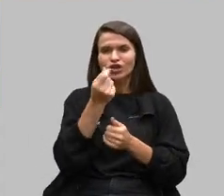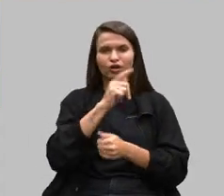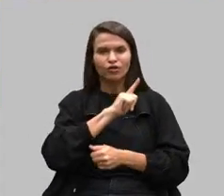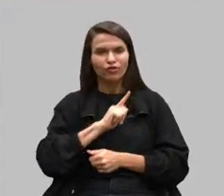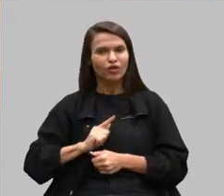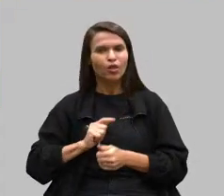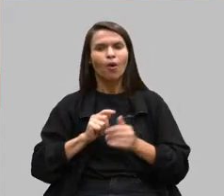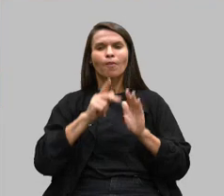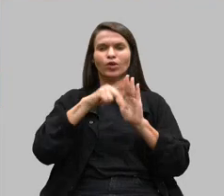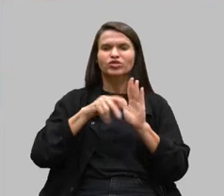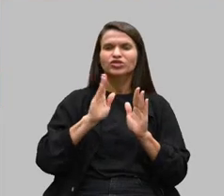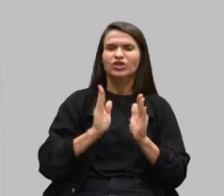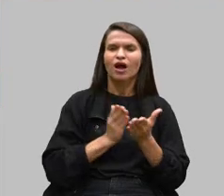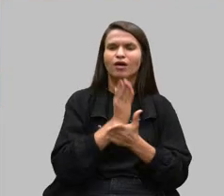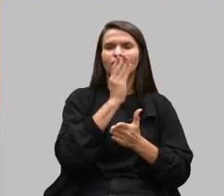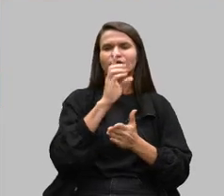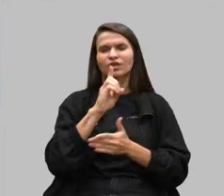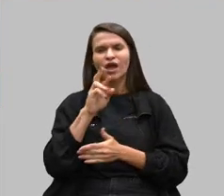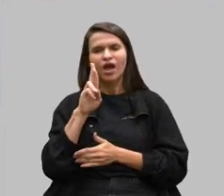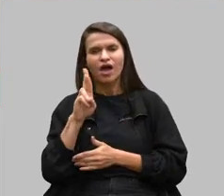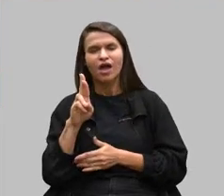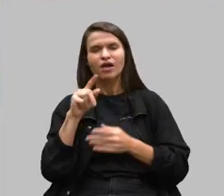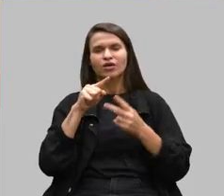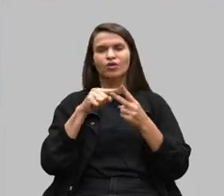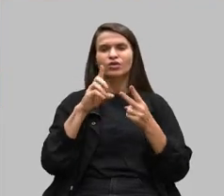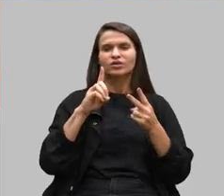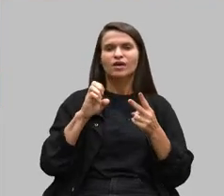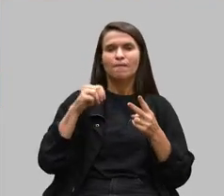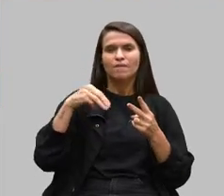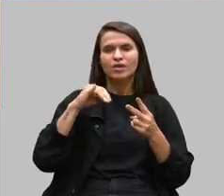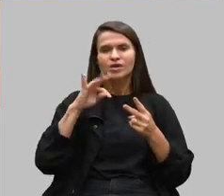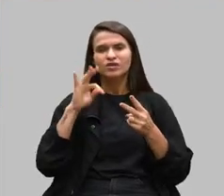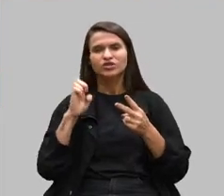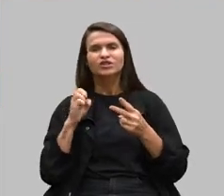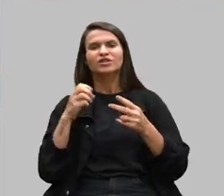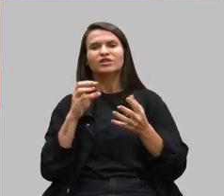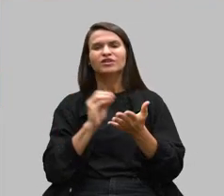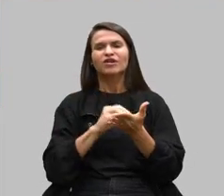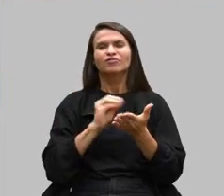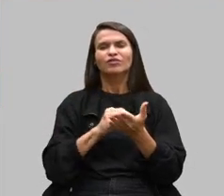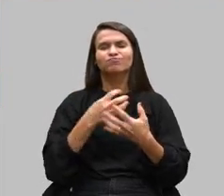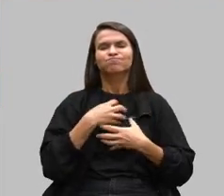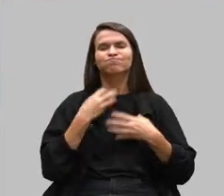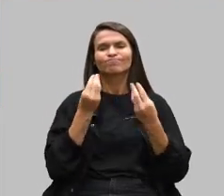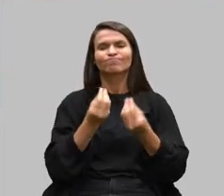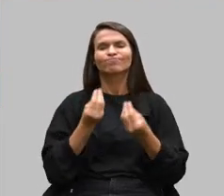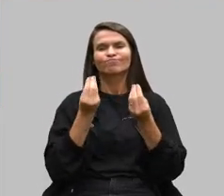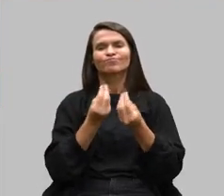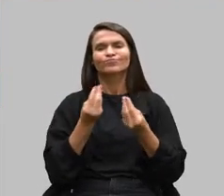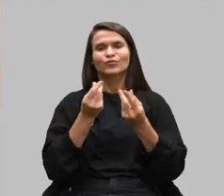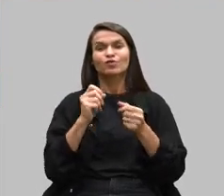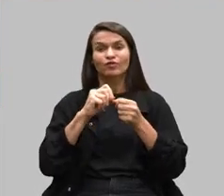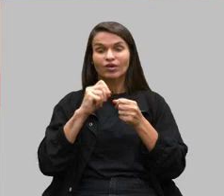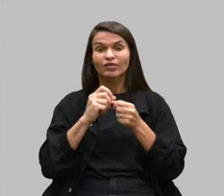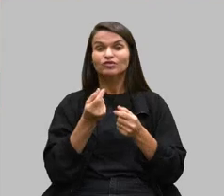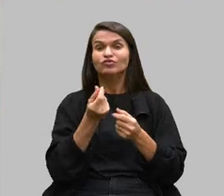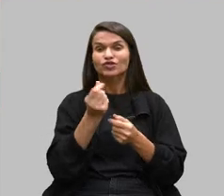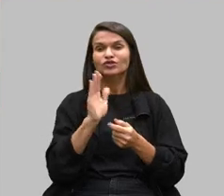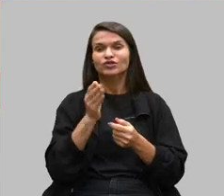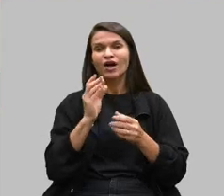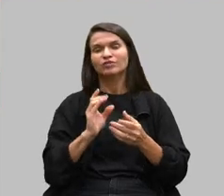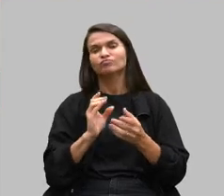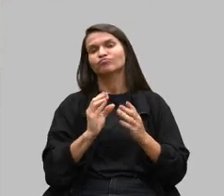aprovado no Dr já tá aprovado no denit já tá aprovado para tudo tá faltando sensibilidade burocrática a fala assim faz porque o dinheiro já tá